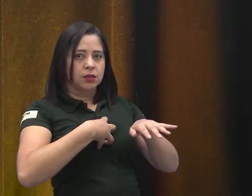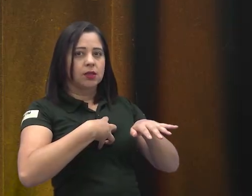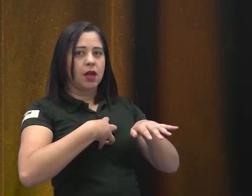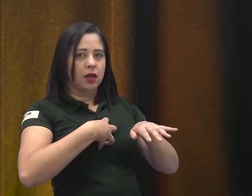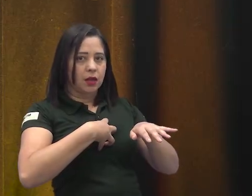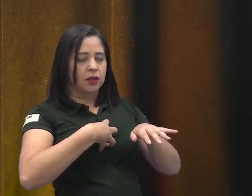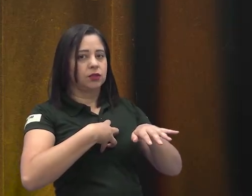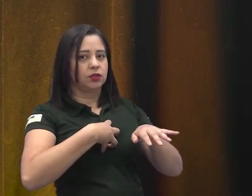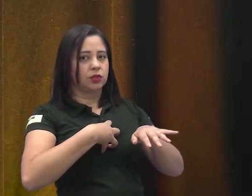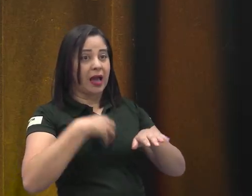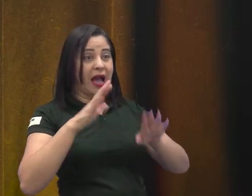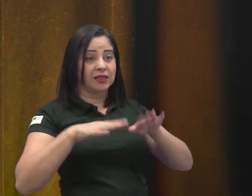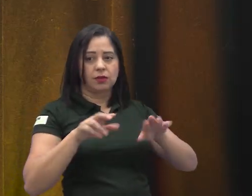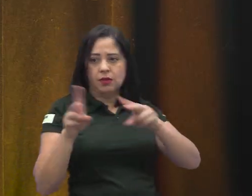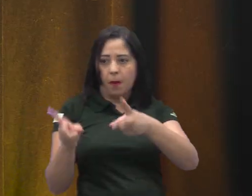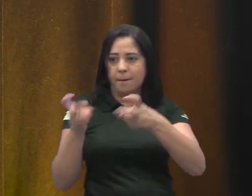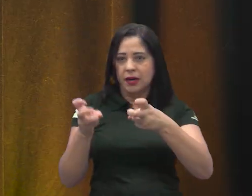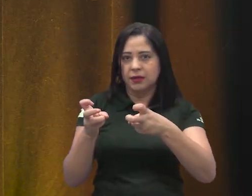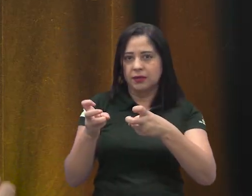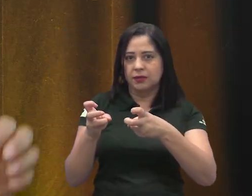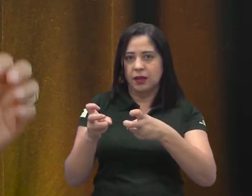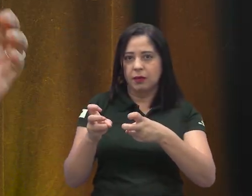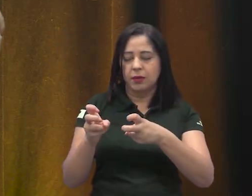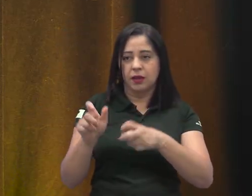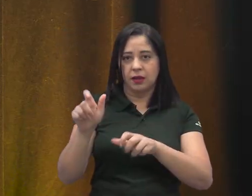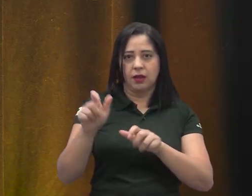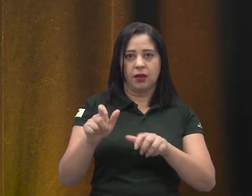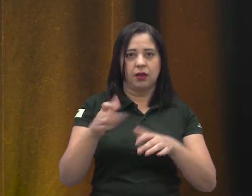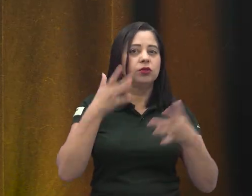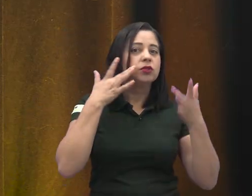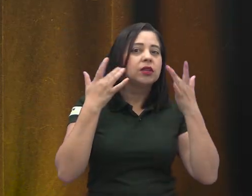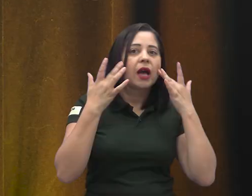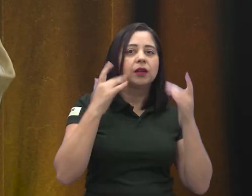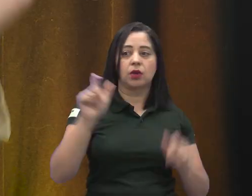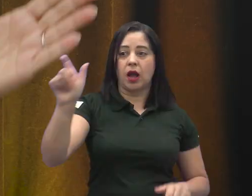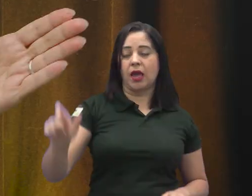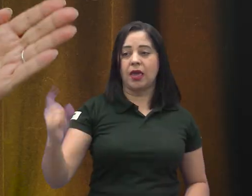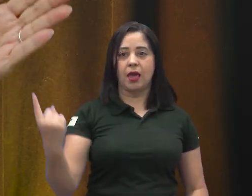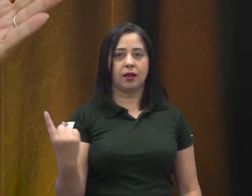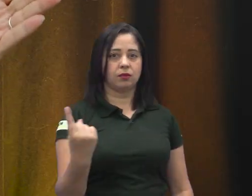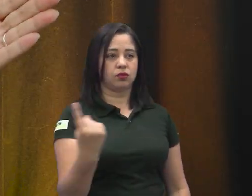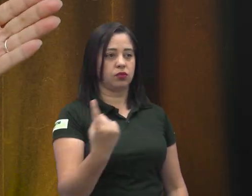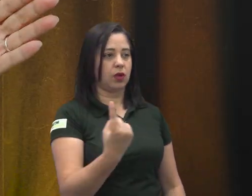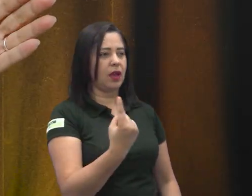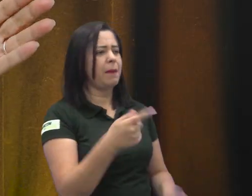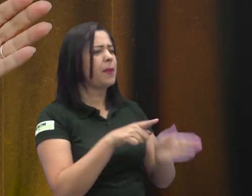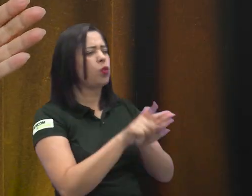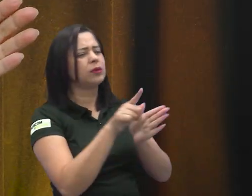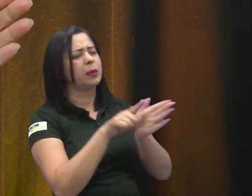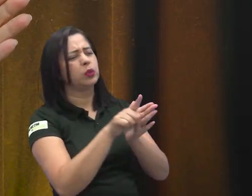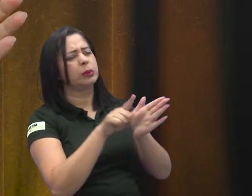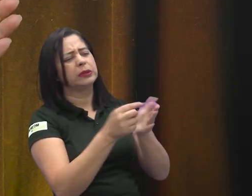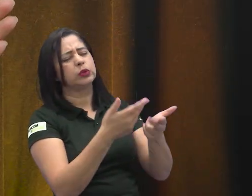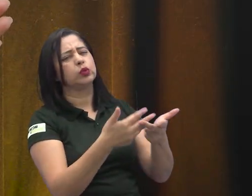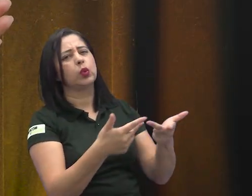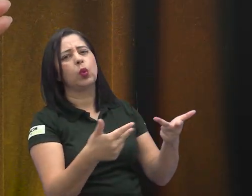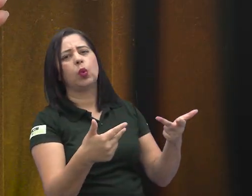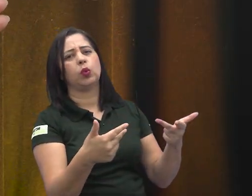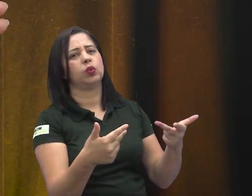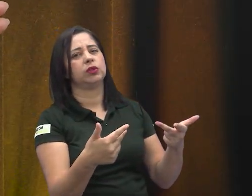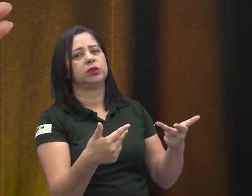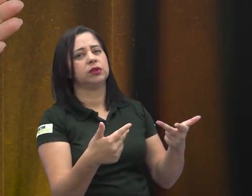tem. Tem reação, a gente percebe o público, depois da gente fazer a peça, vem um doutor, muitas perguntas,